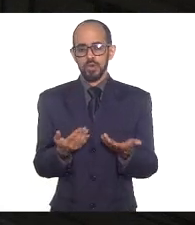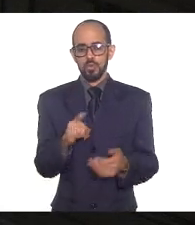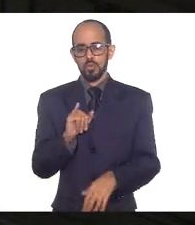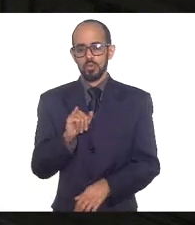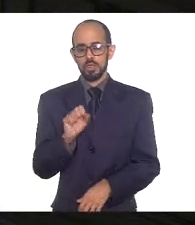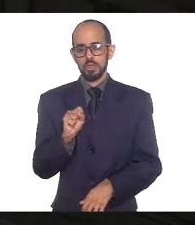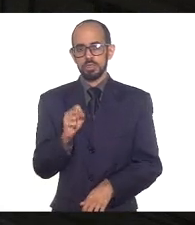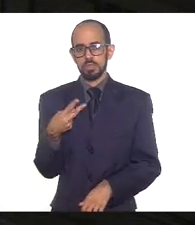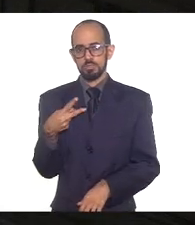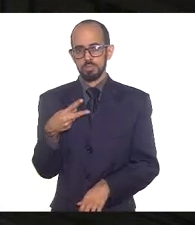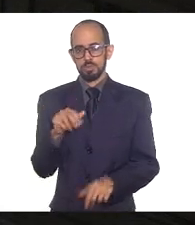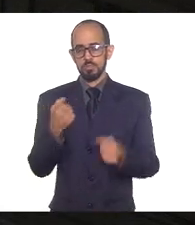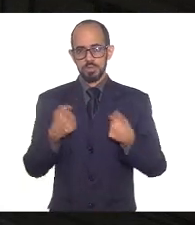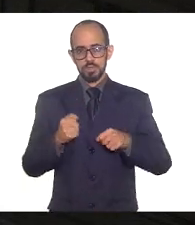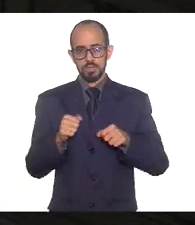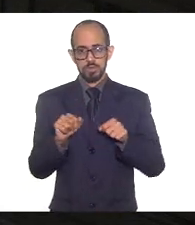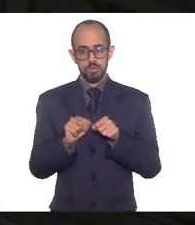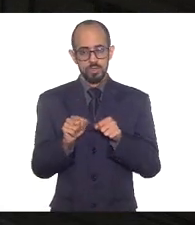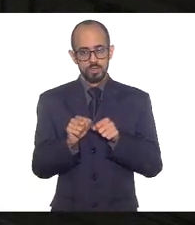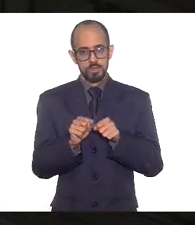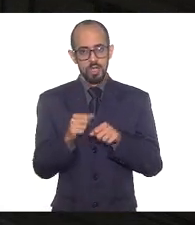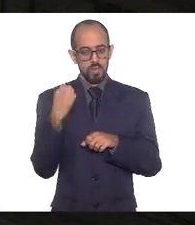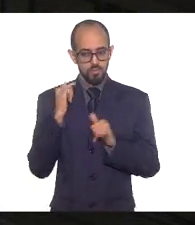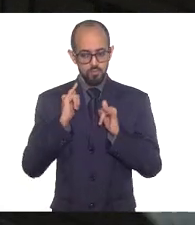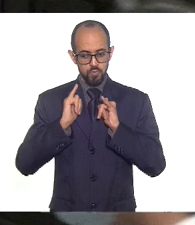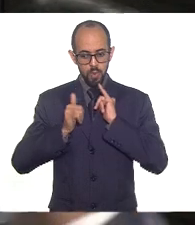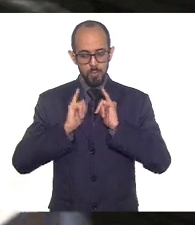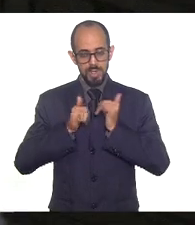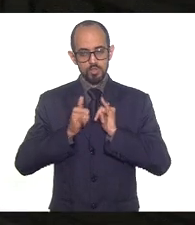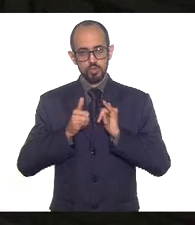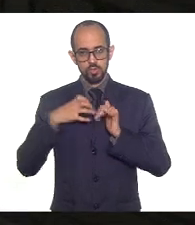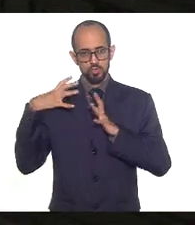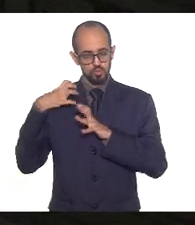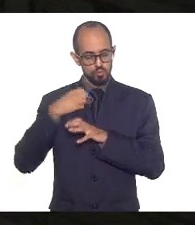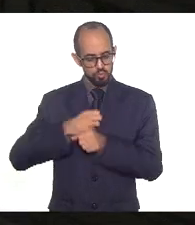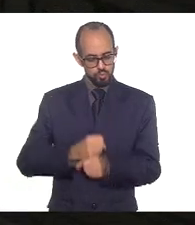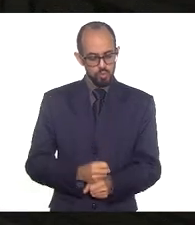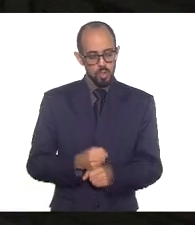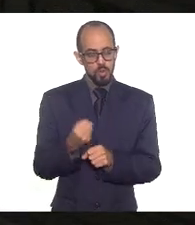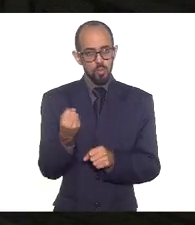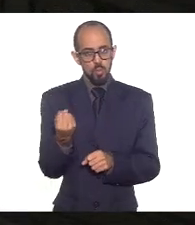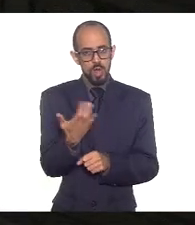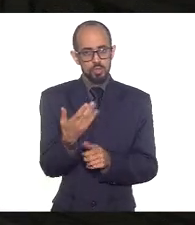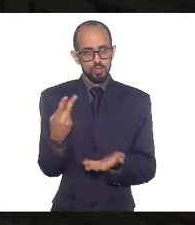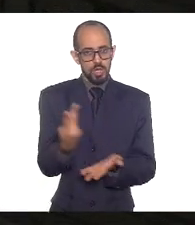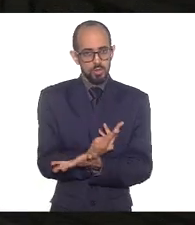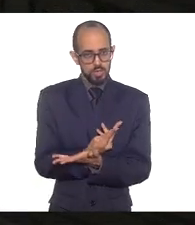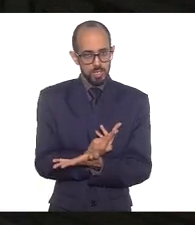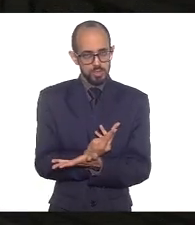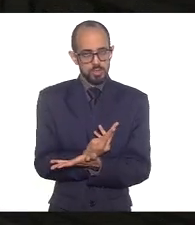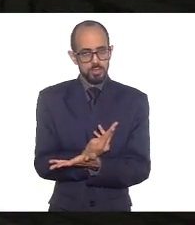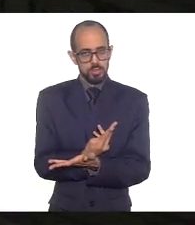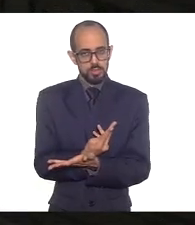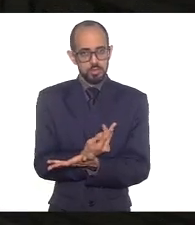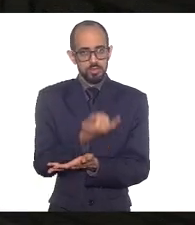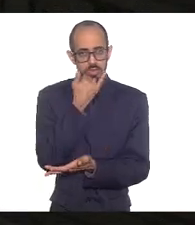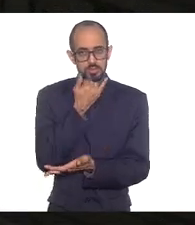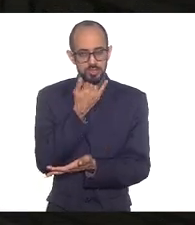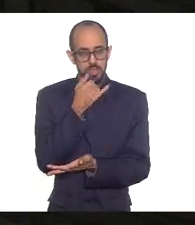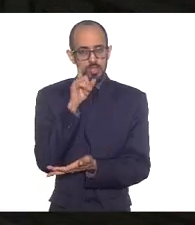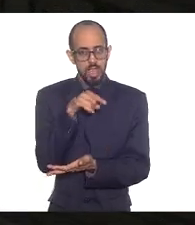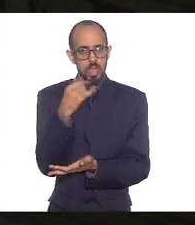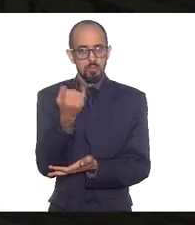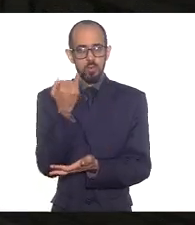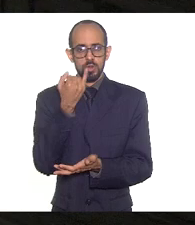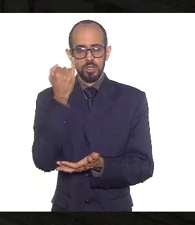formular a partir de dados estatísticos do quanto que regular são esses acidentes é